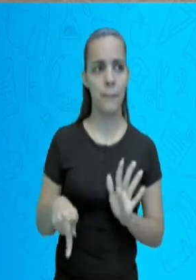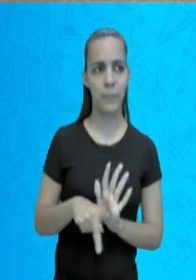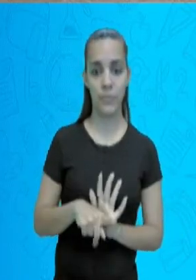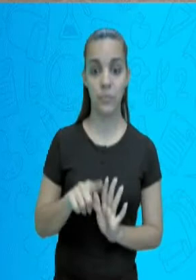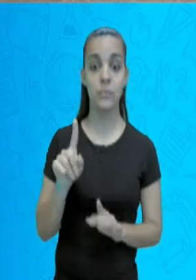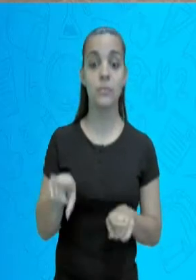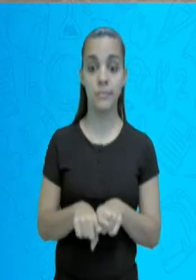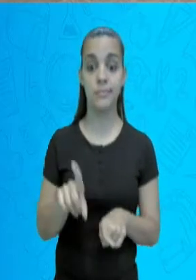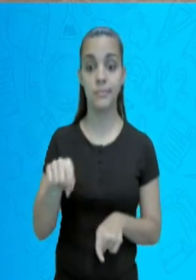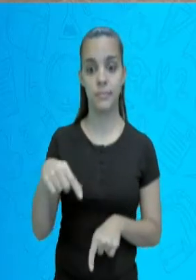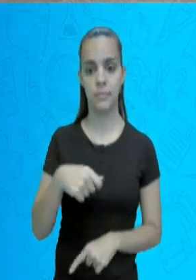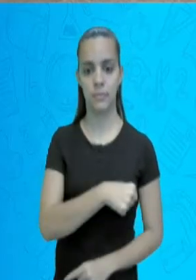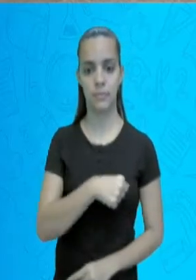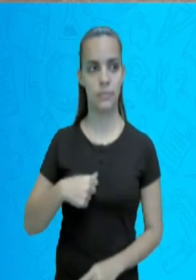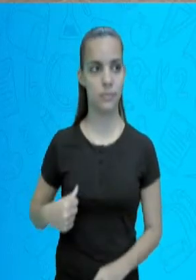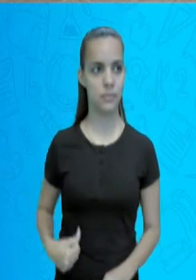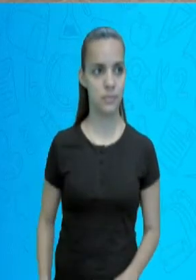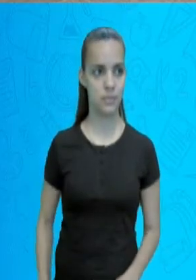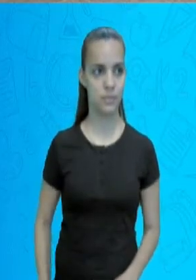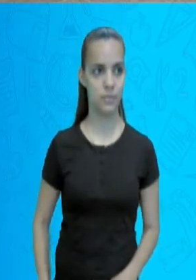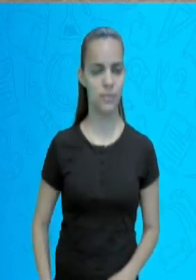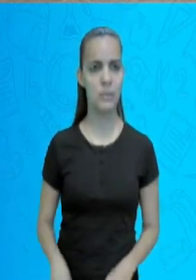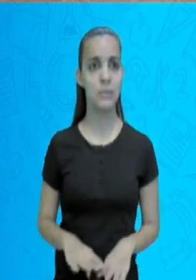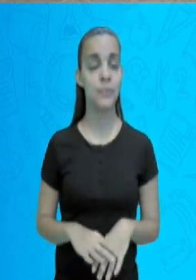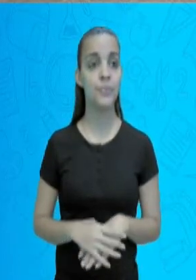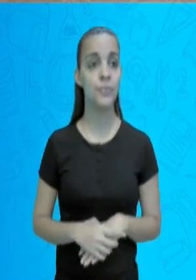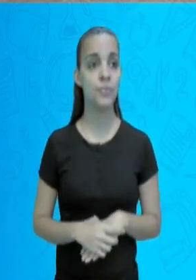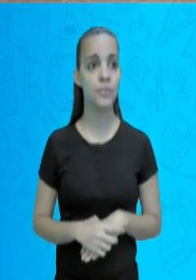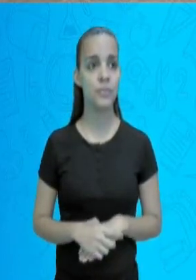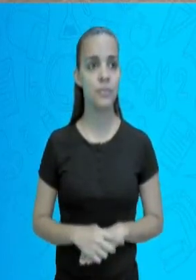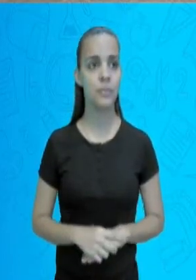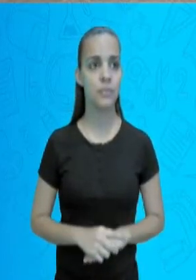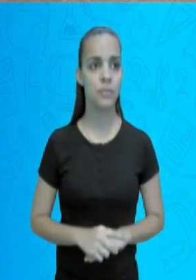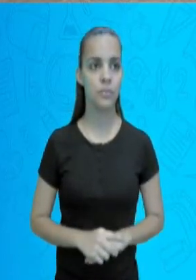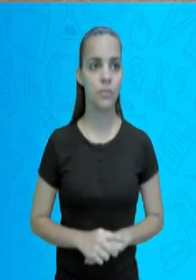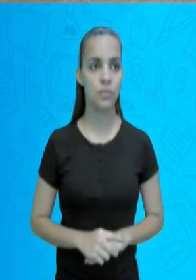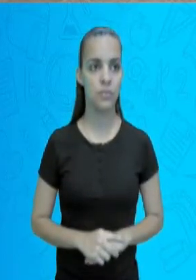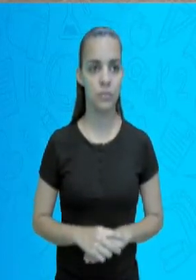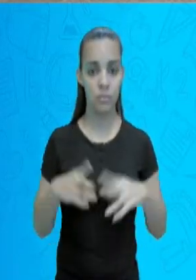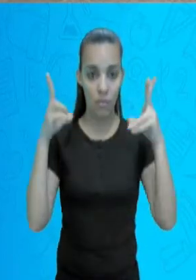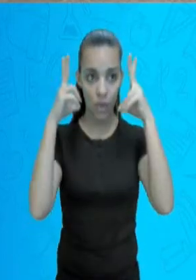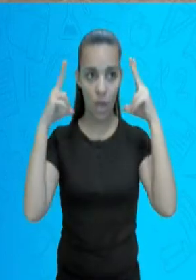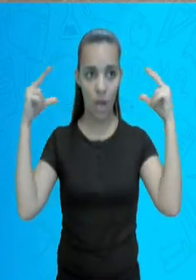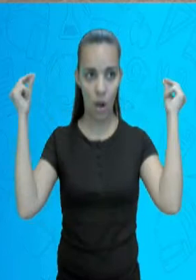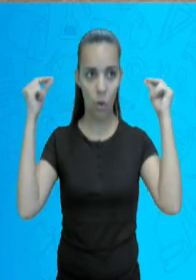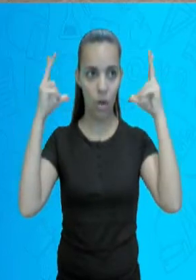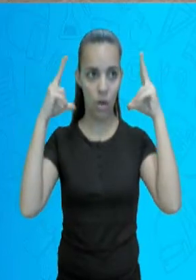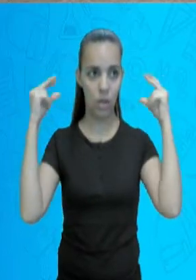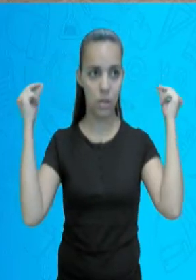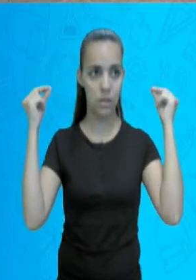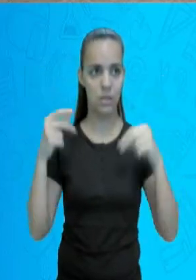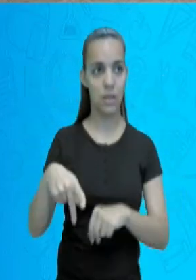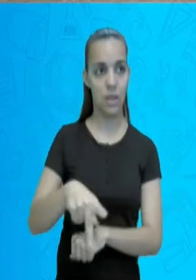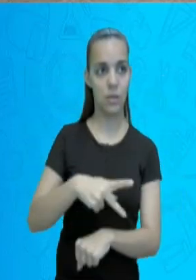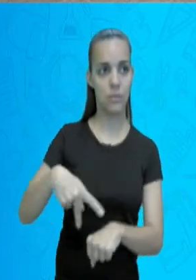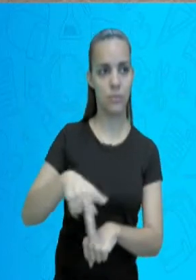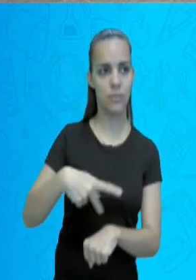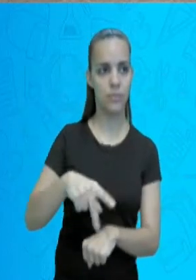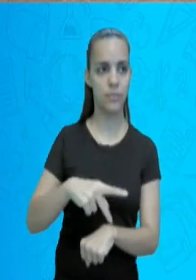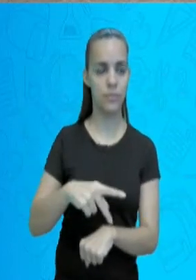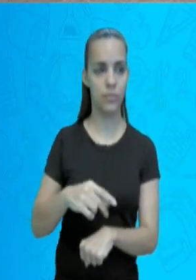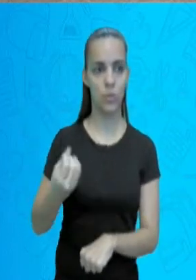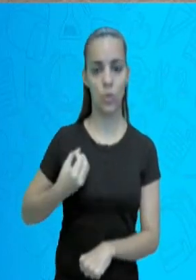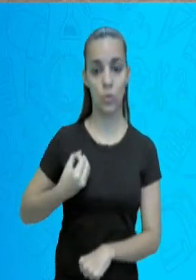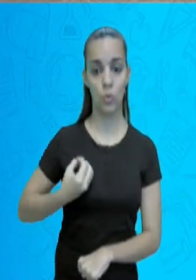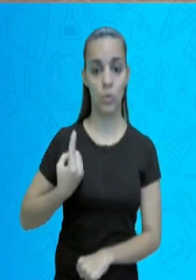China. E, no entanto, a Holanda é o país